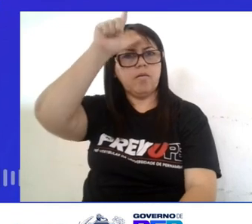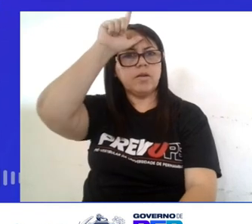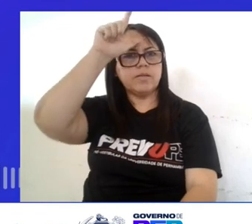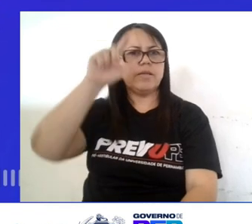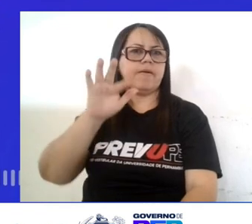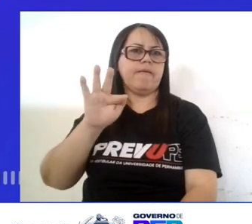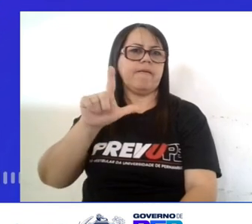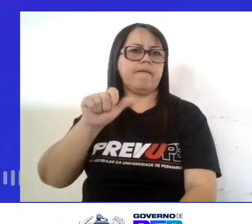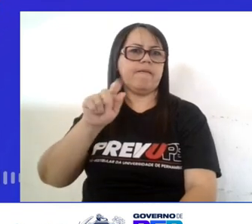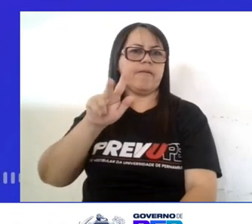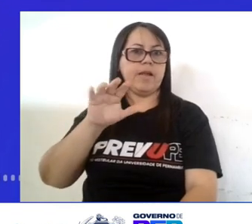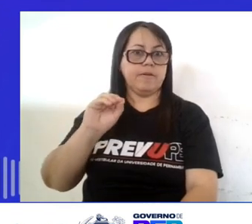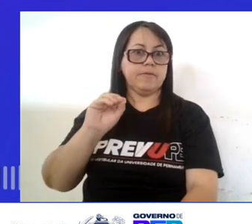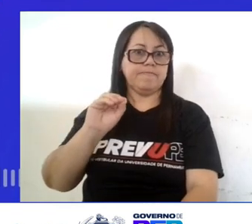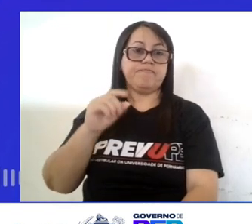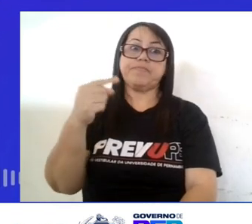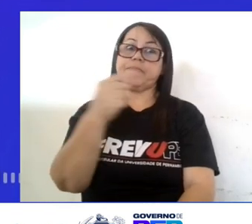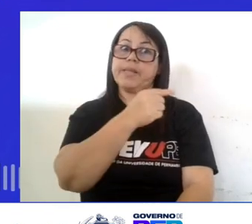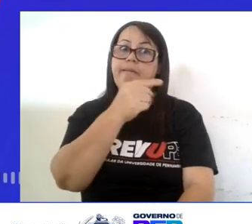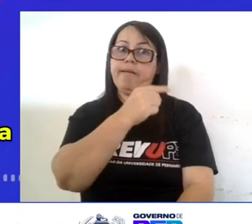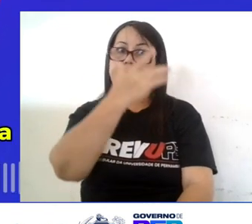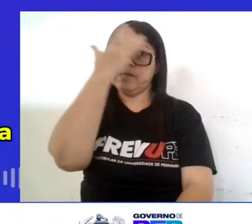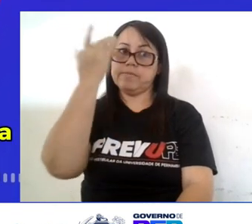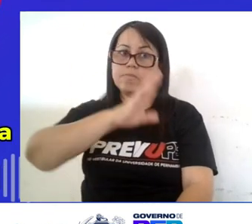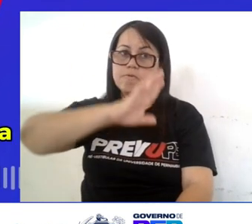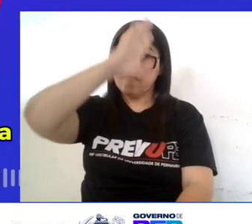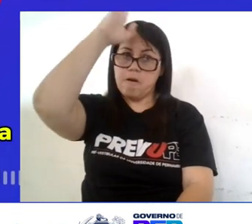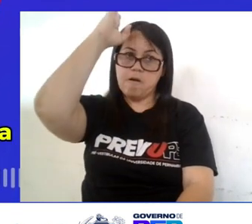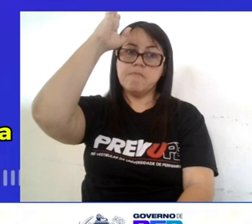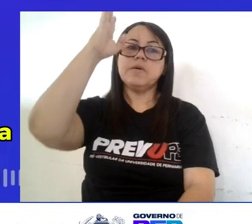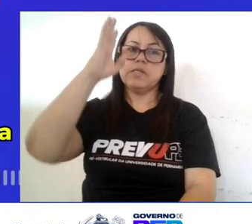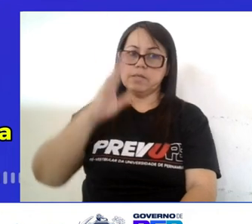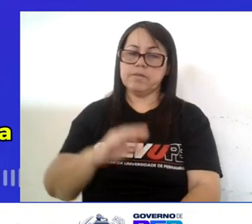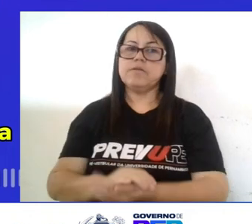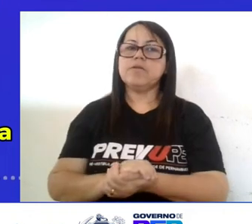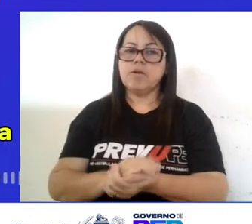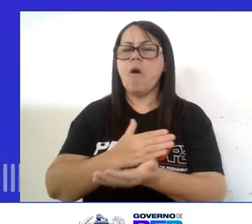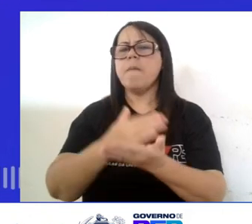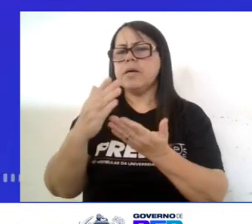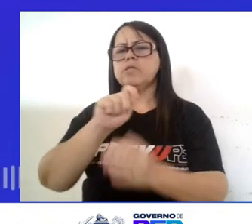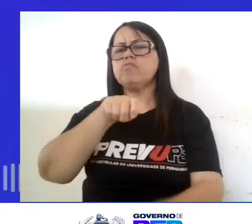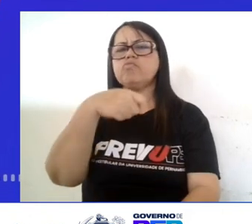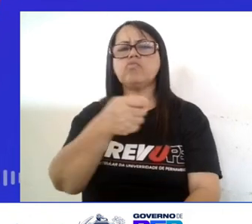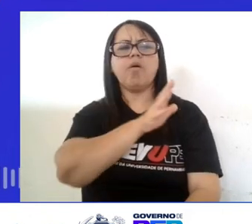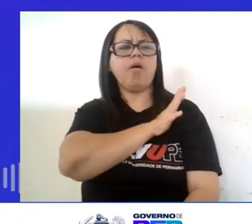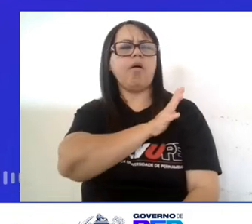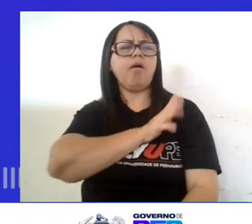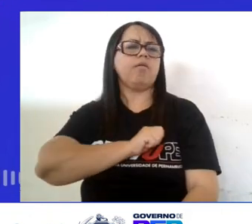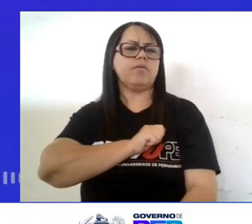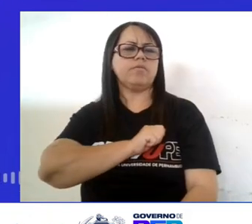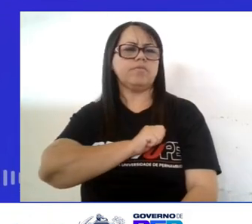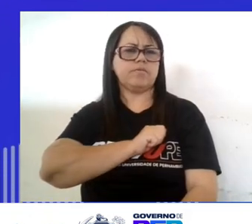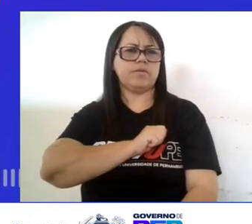Josefo foram os romanos inclusive que passaram a usar o termo Palestina para nomear